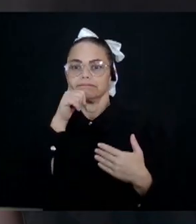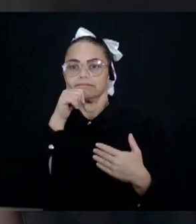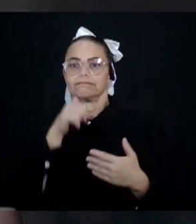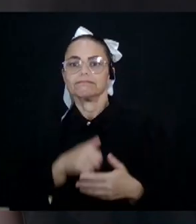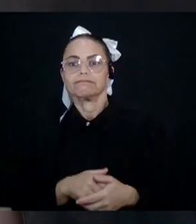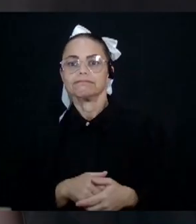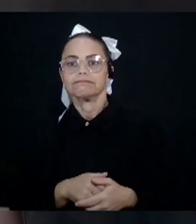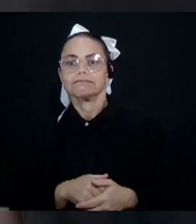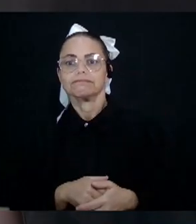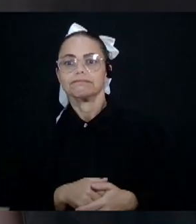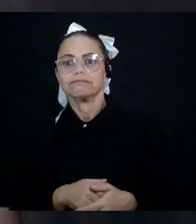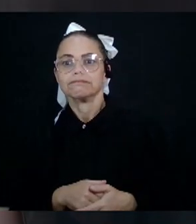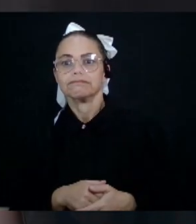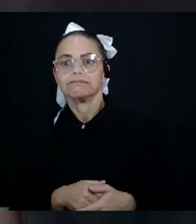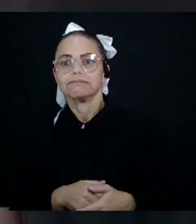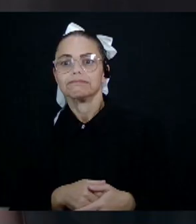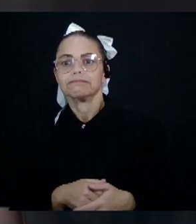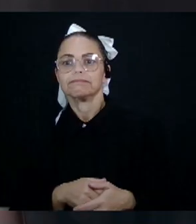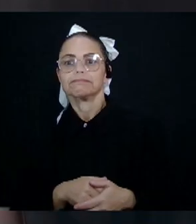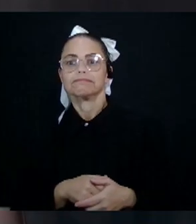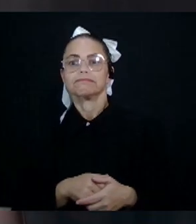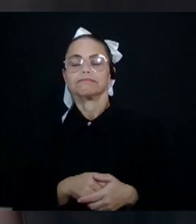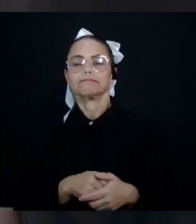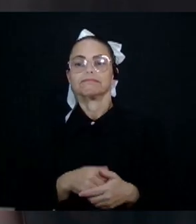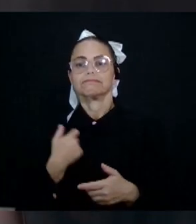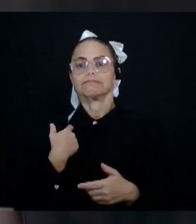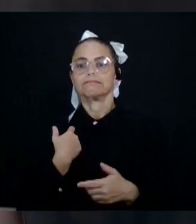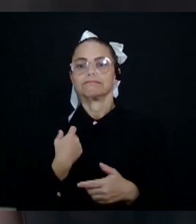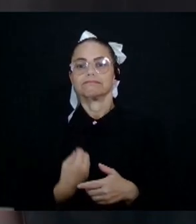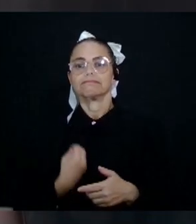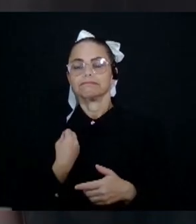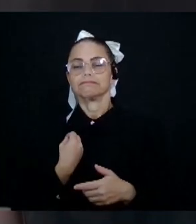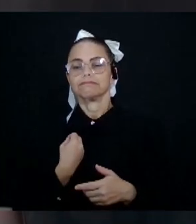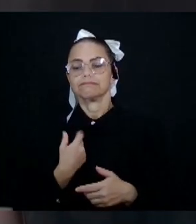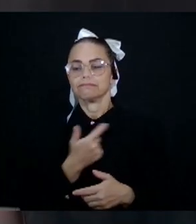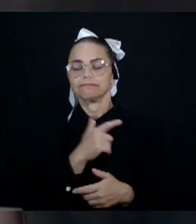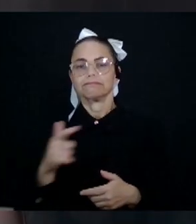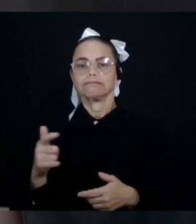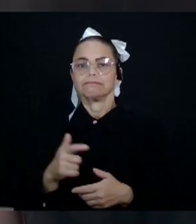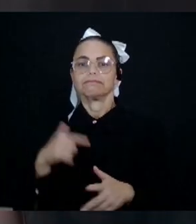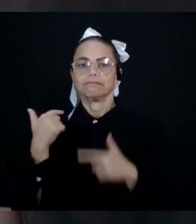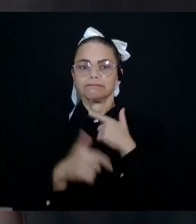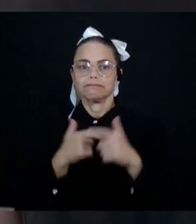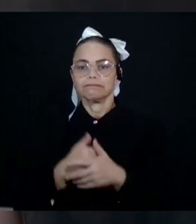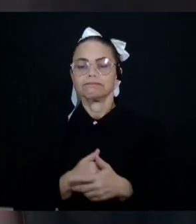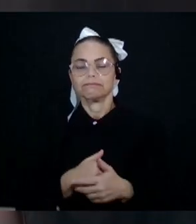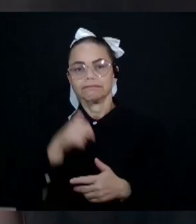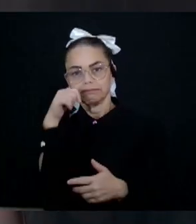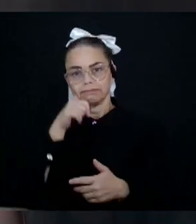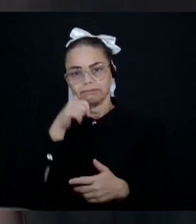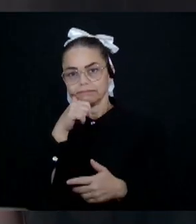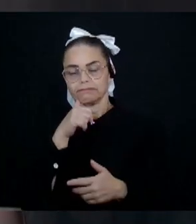que é compreendido como trabalho também, né? Então, embora não seja um trabalho dessa maneira mais típica, né, com Sim.